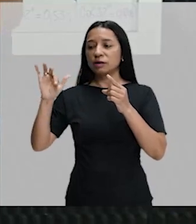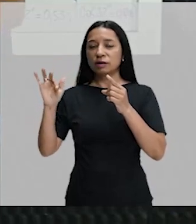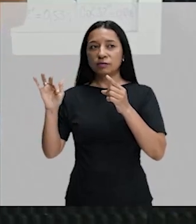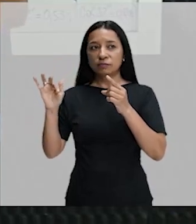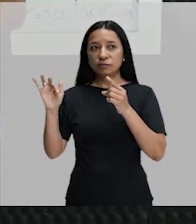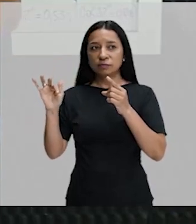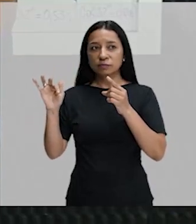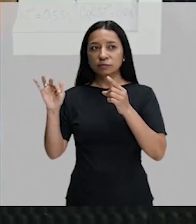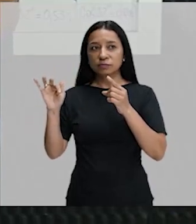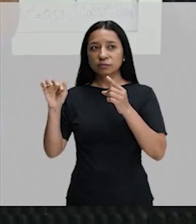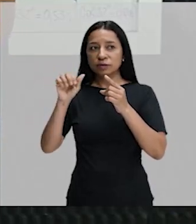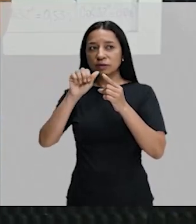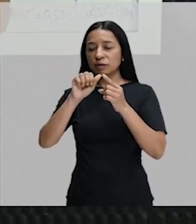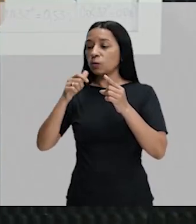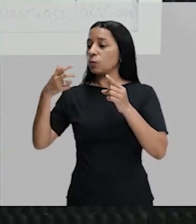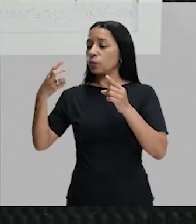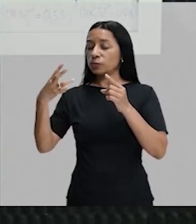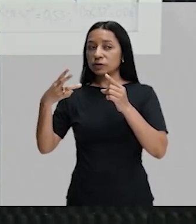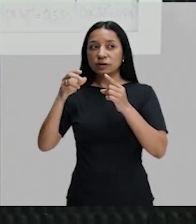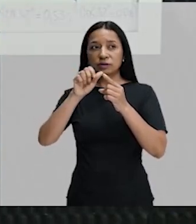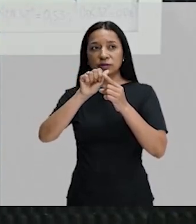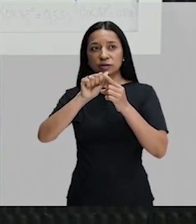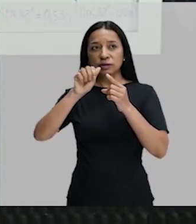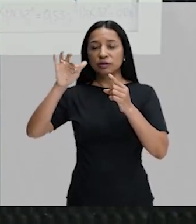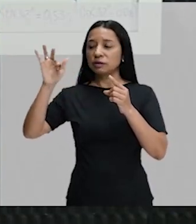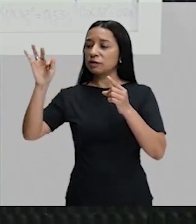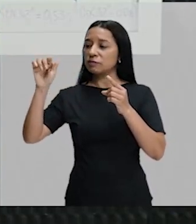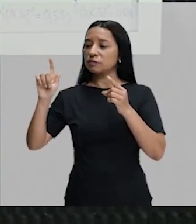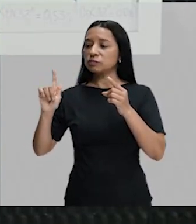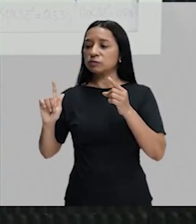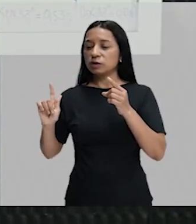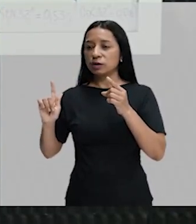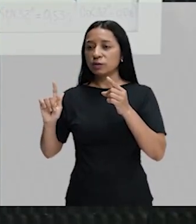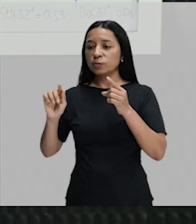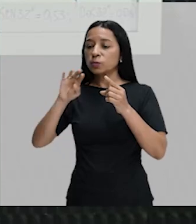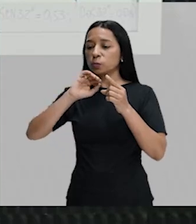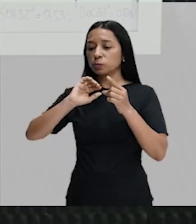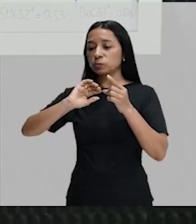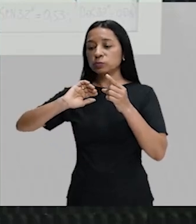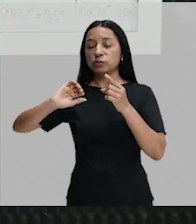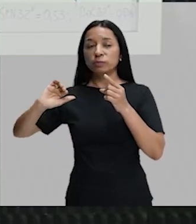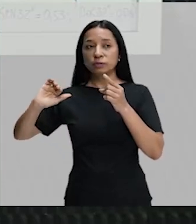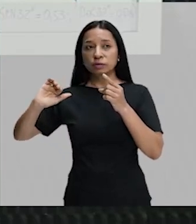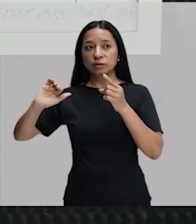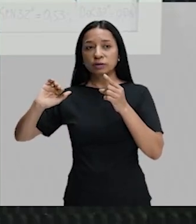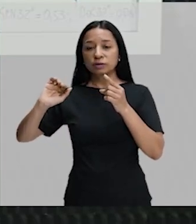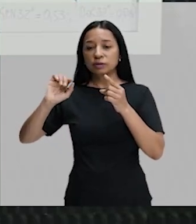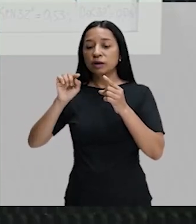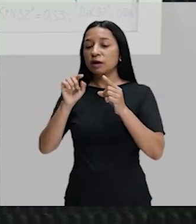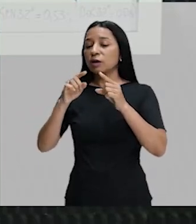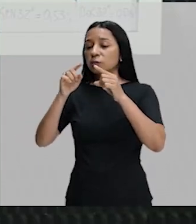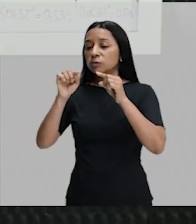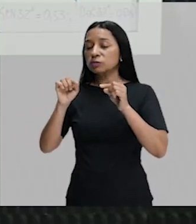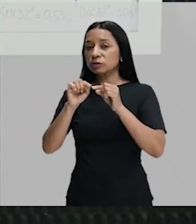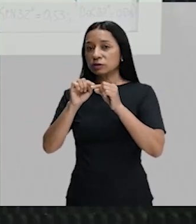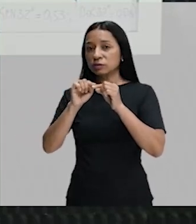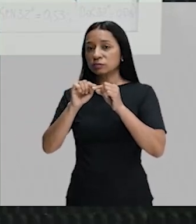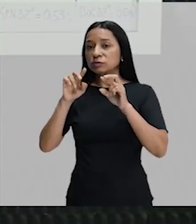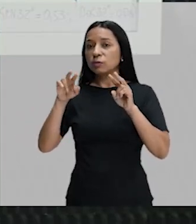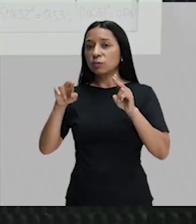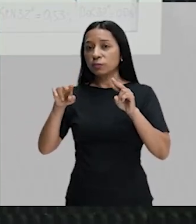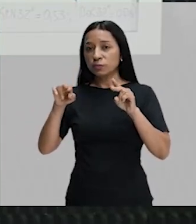3, o triângulo AFG, certo? Esses três triângulos eu separei. Esses triângulos, turma, são